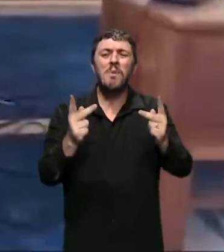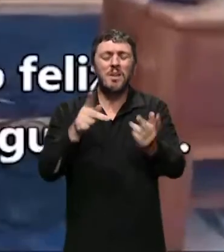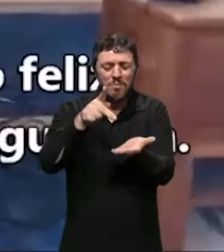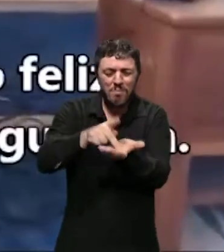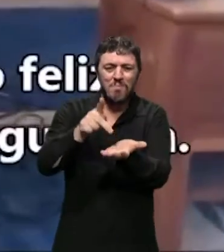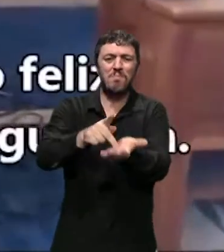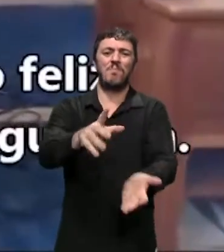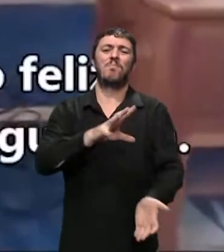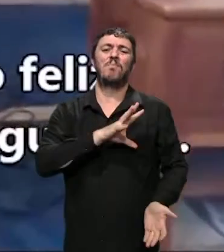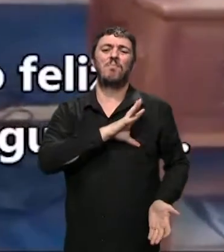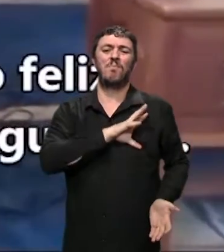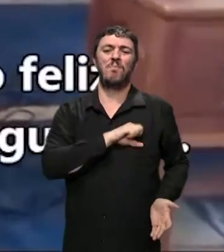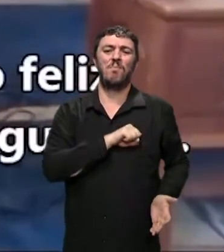Na